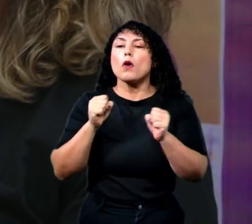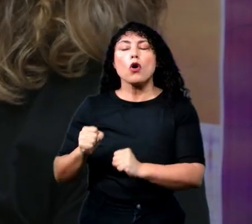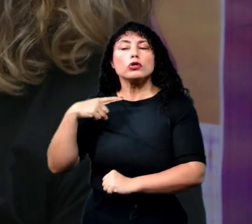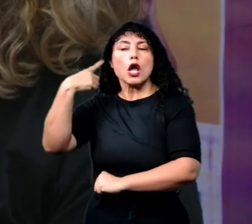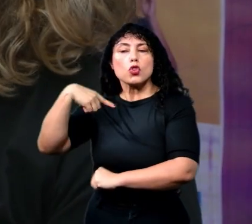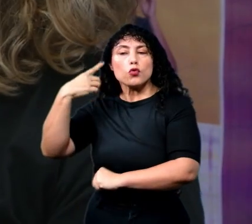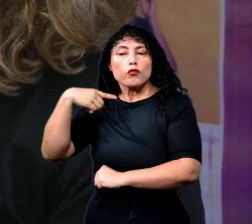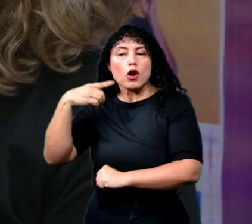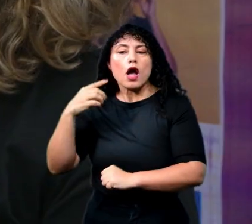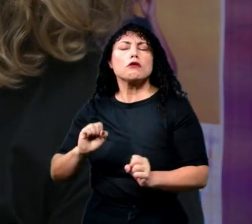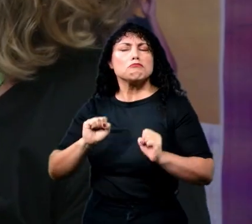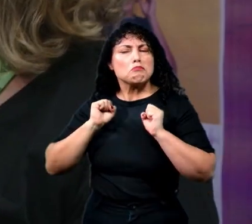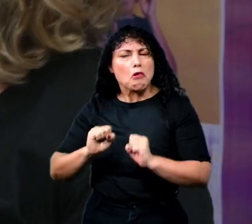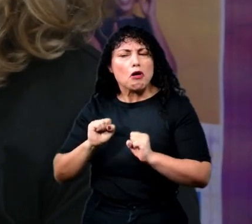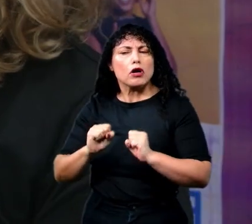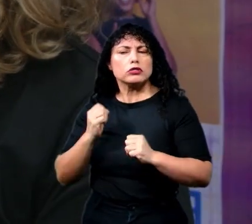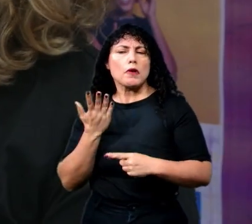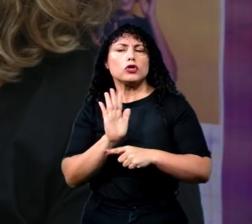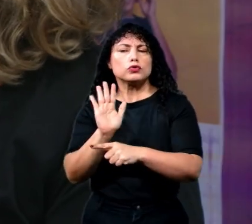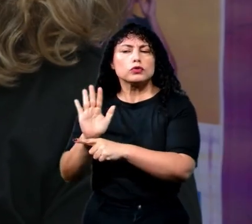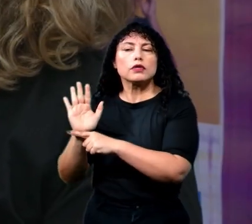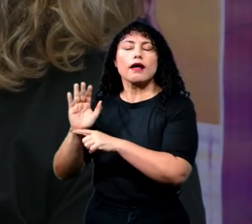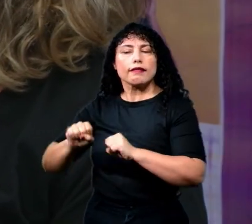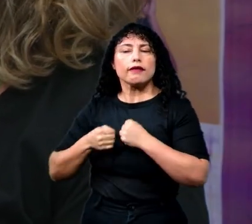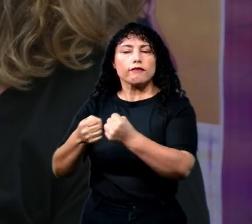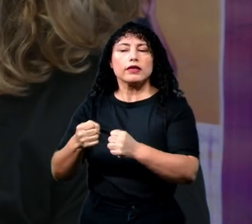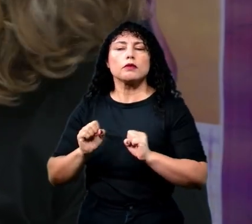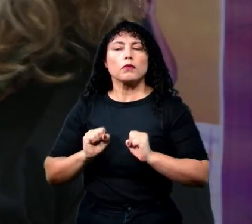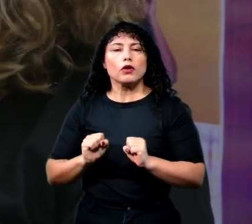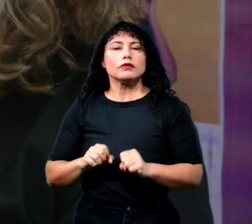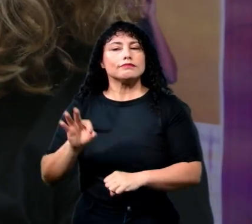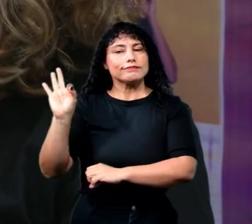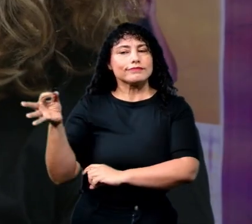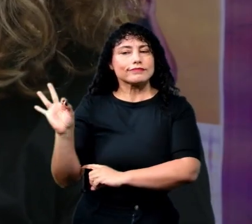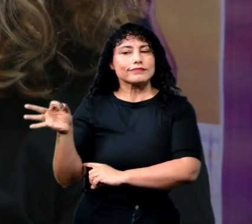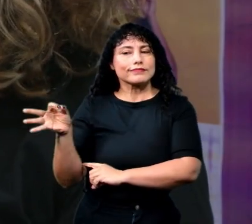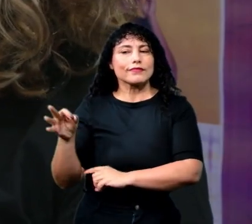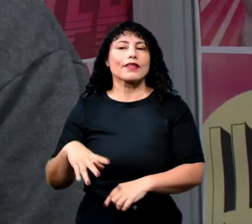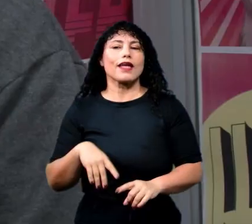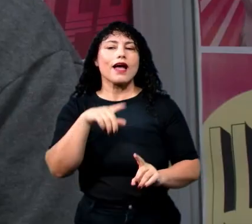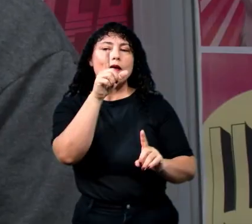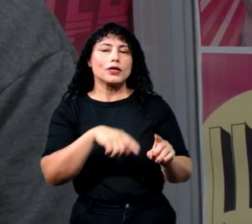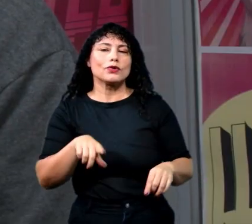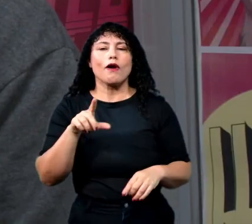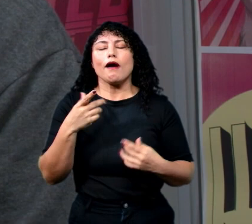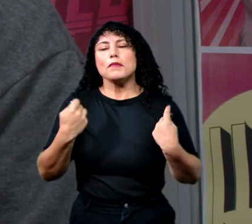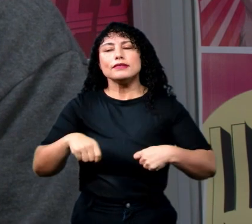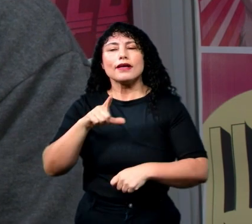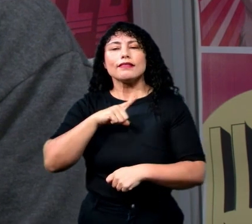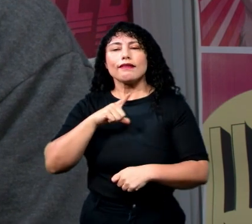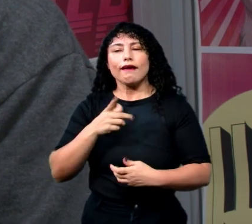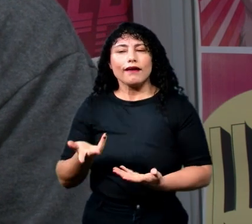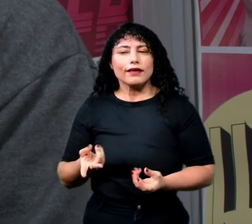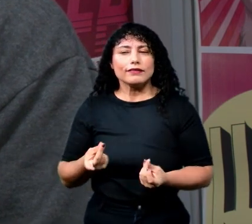um advogado também para ajudar, né, nessa defesa. Exatamente. E aí a pessoa tem que ter, a